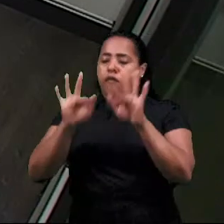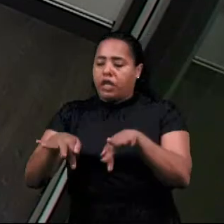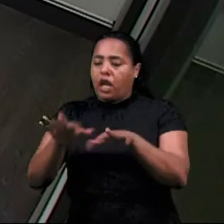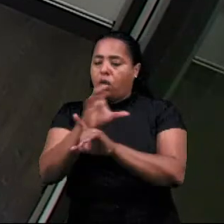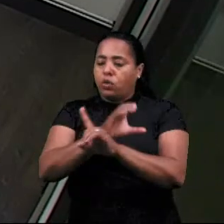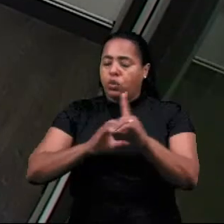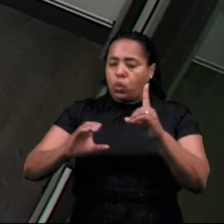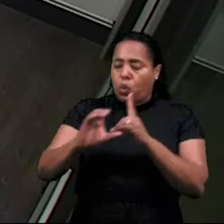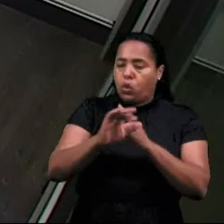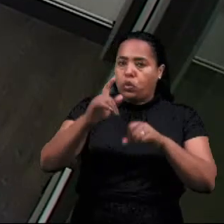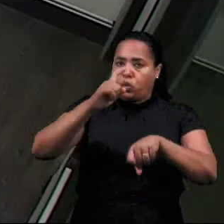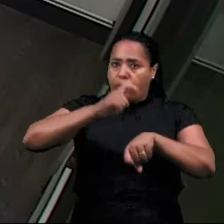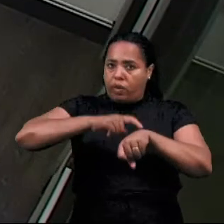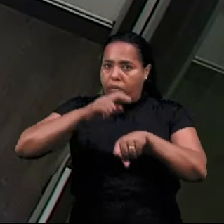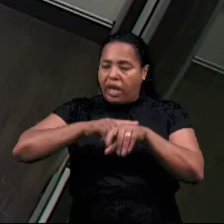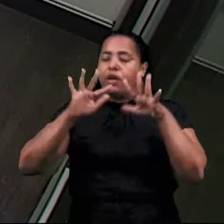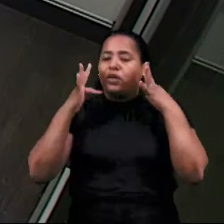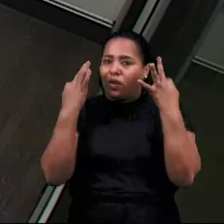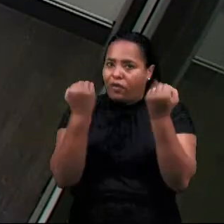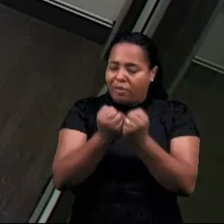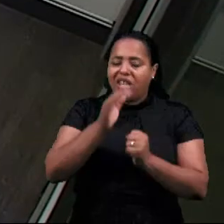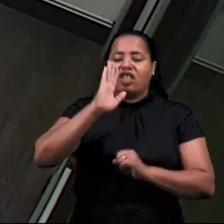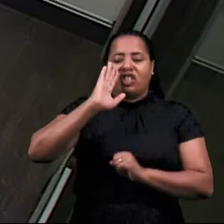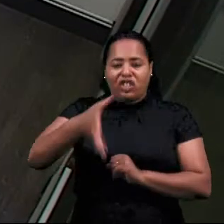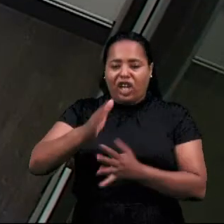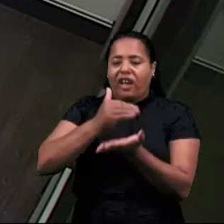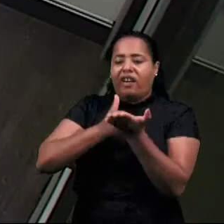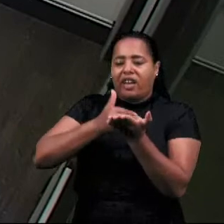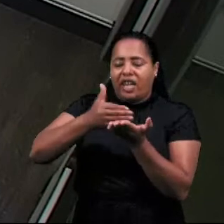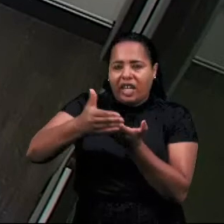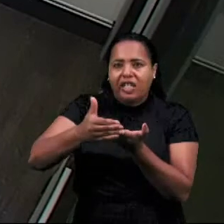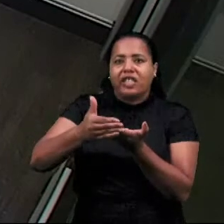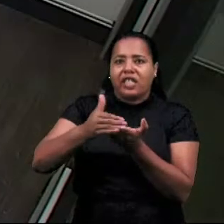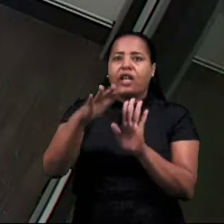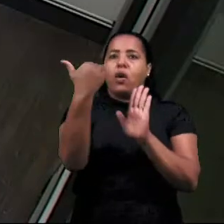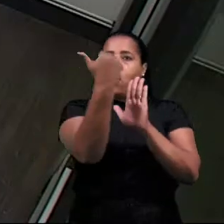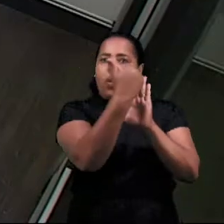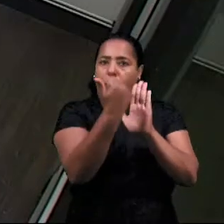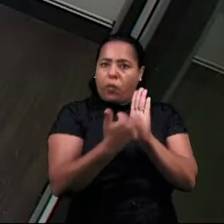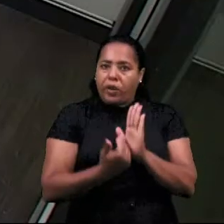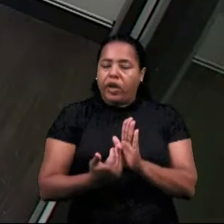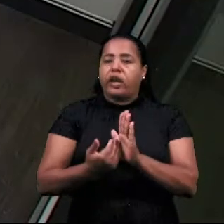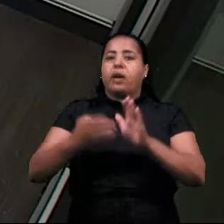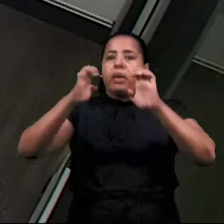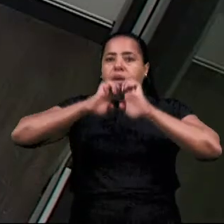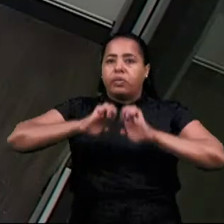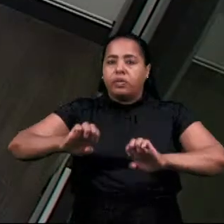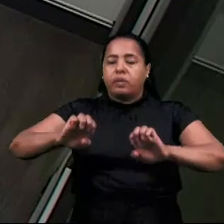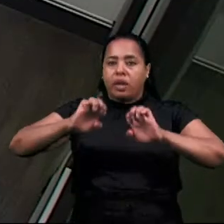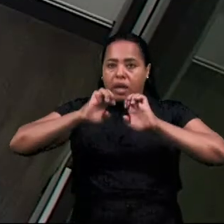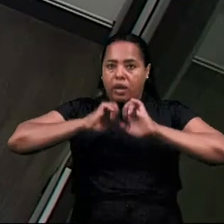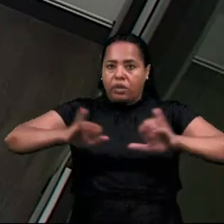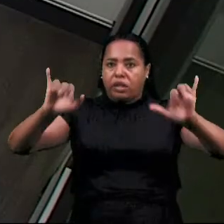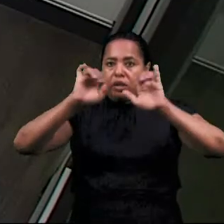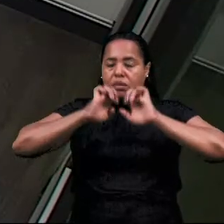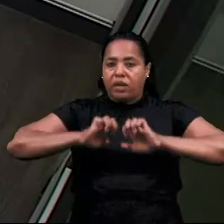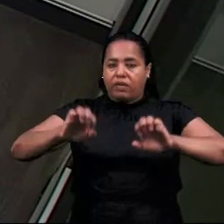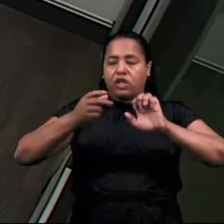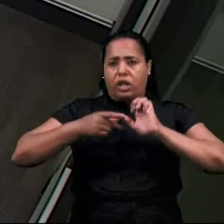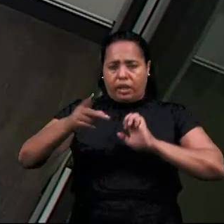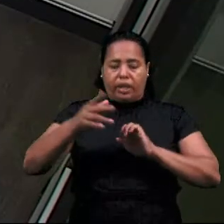com a família, na sexta-feira, já começa o programa Anunciando o Evangelho Eterno. Pastor, faltam 7 minutos,